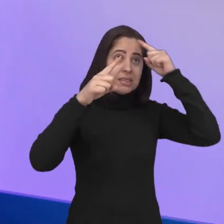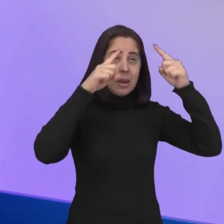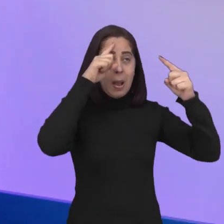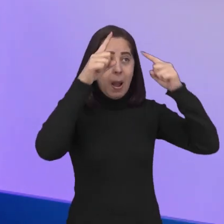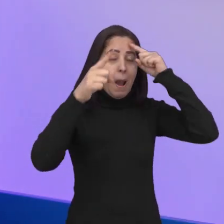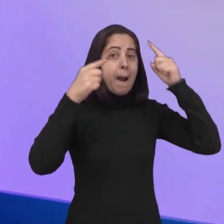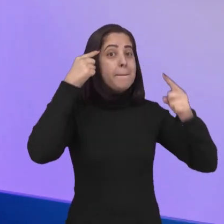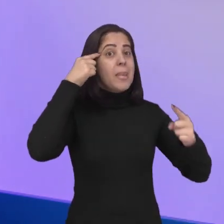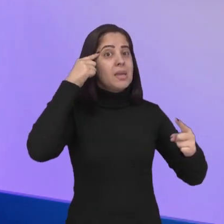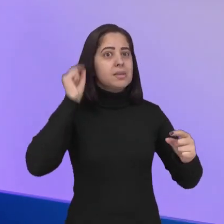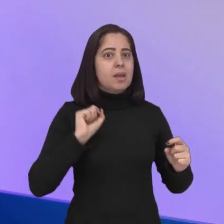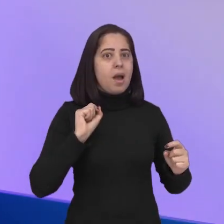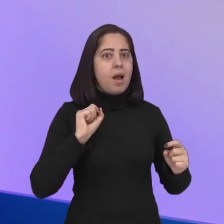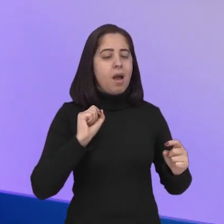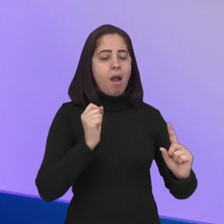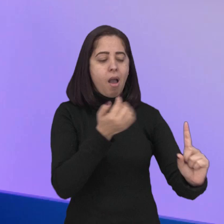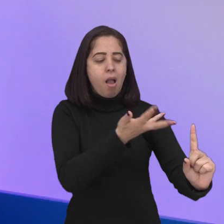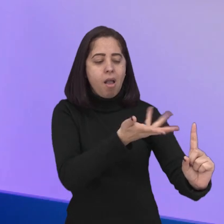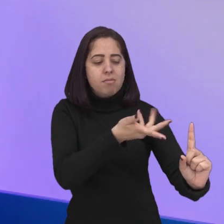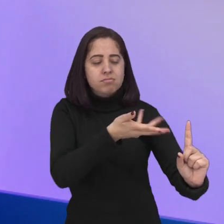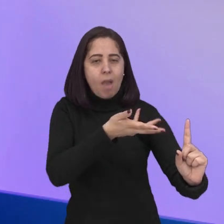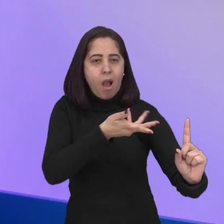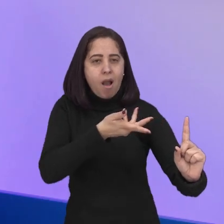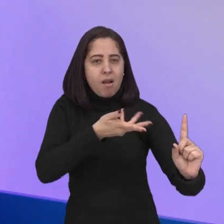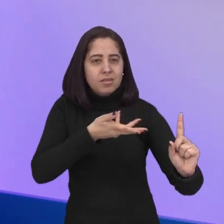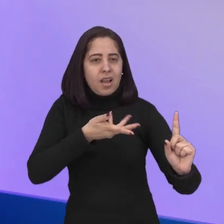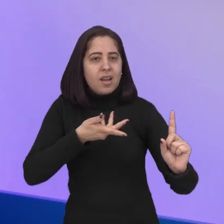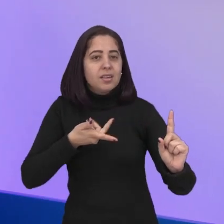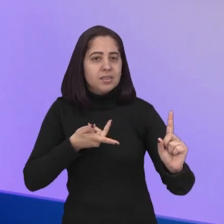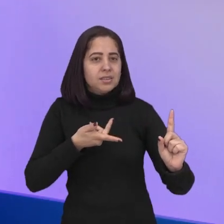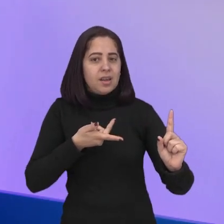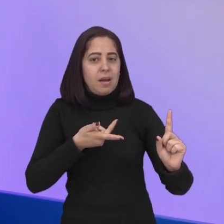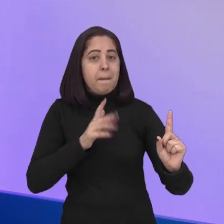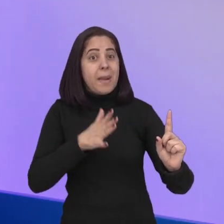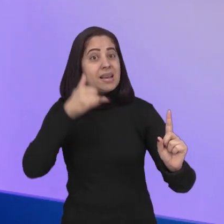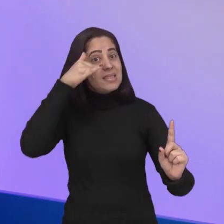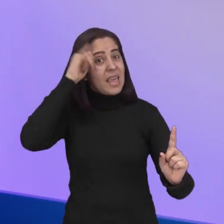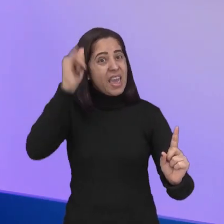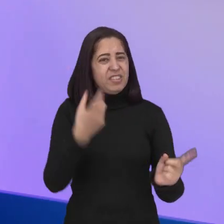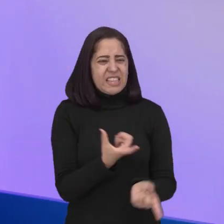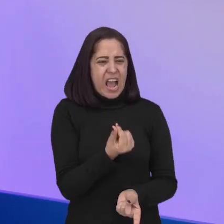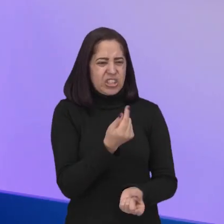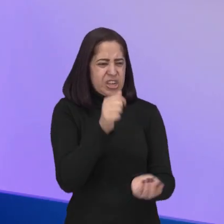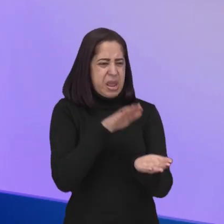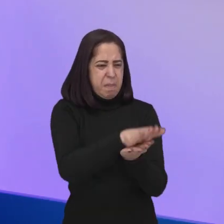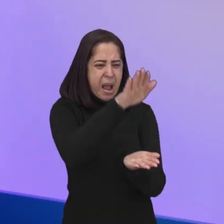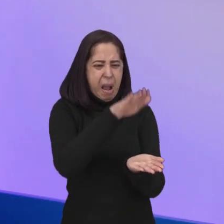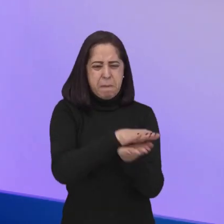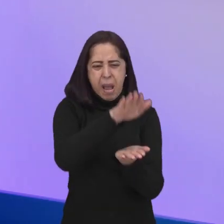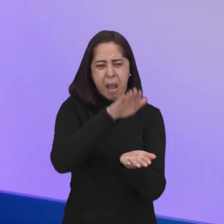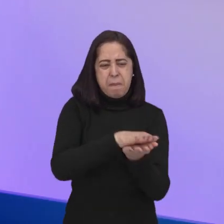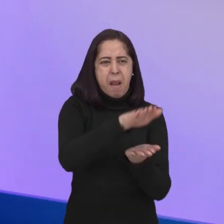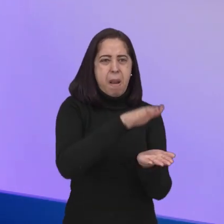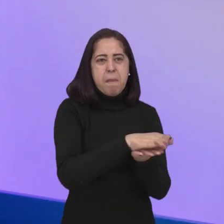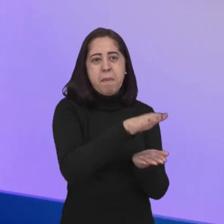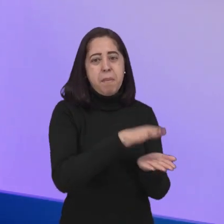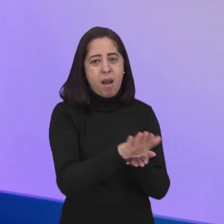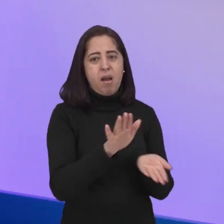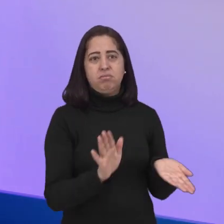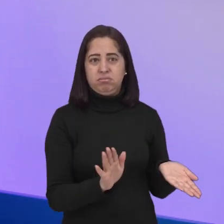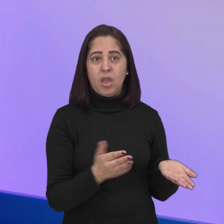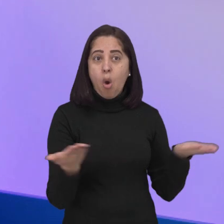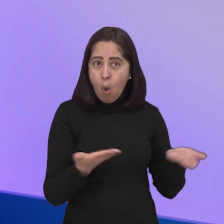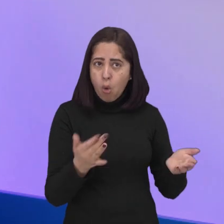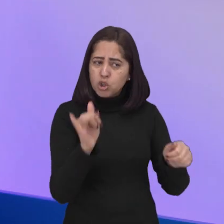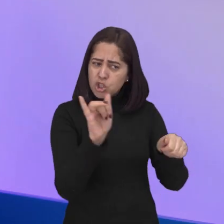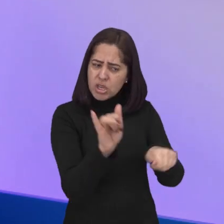Eles precisam convencer o eleitor de uma maneira que não seja uma propaganda tão ostensiva. Existem